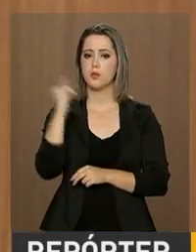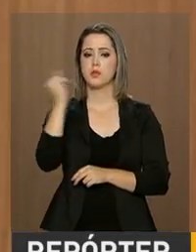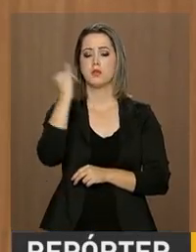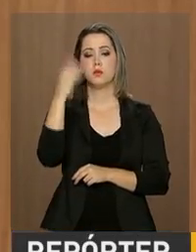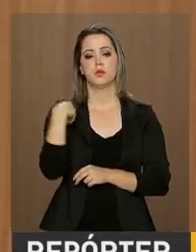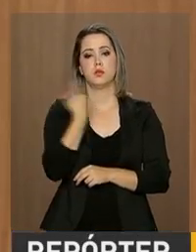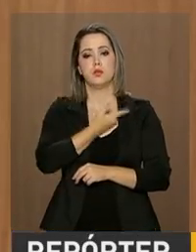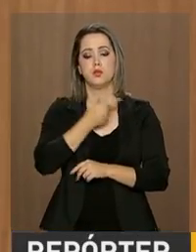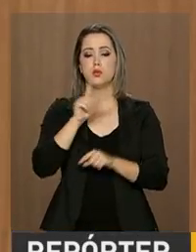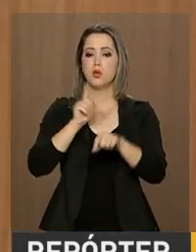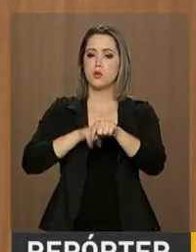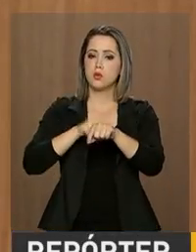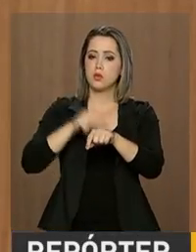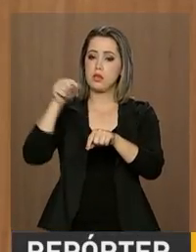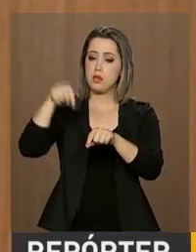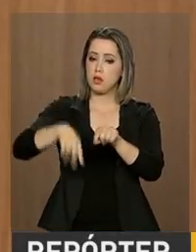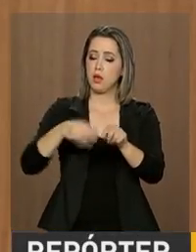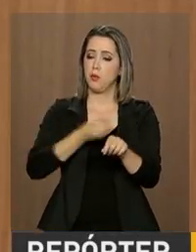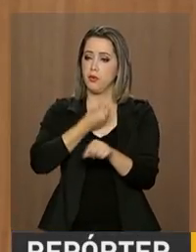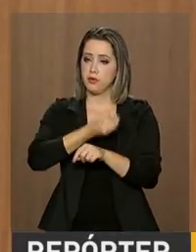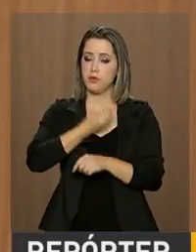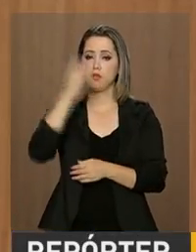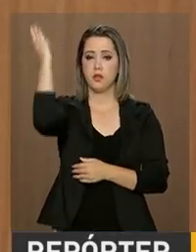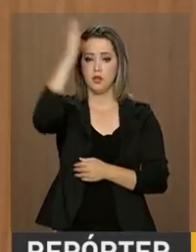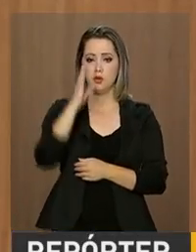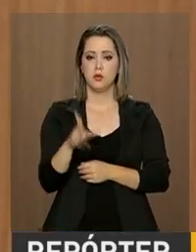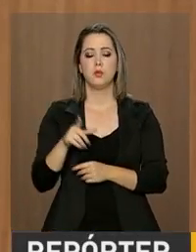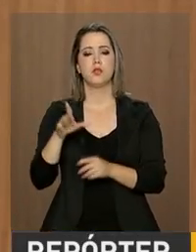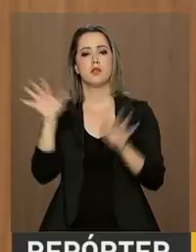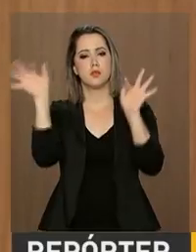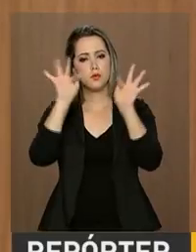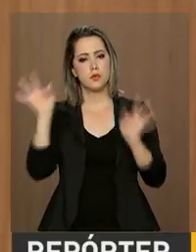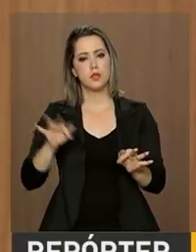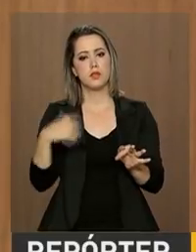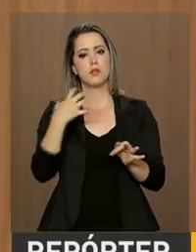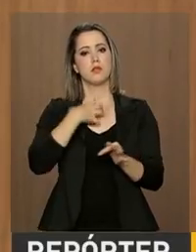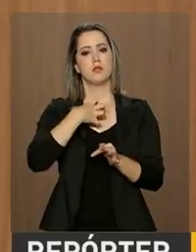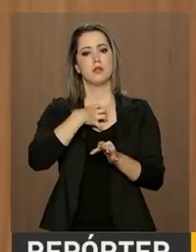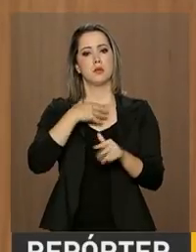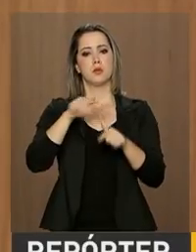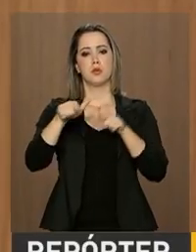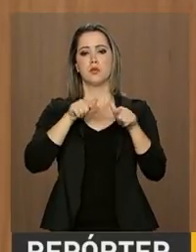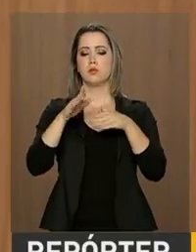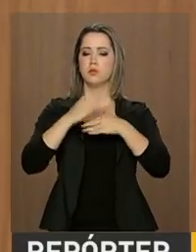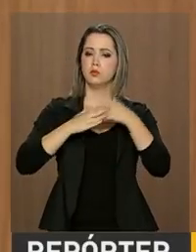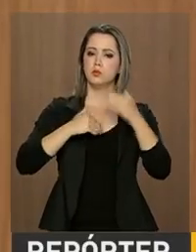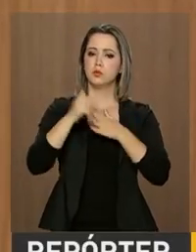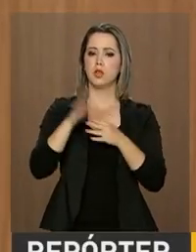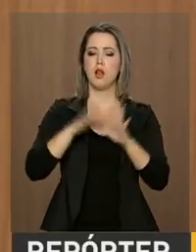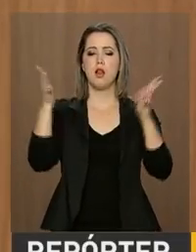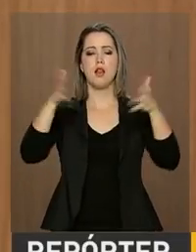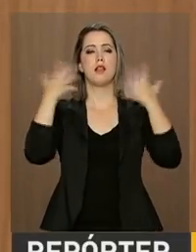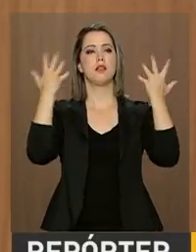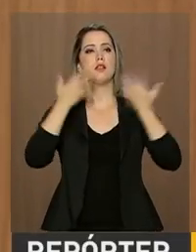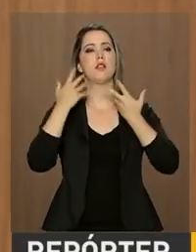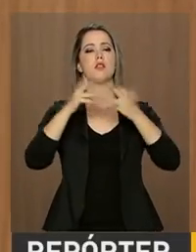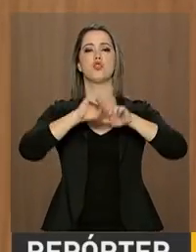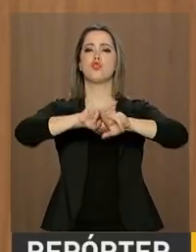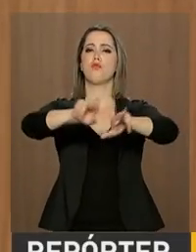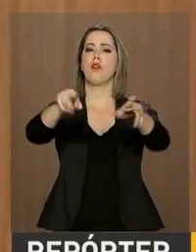do brasil além de muitas alegrias na minha vida pessoal